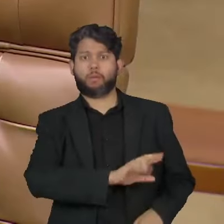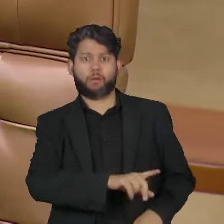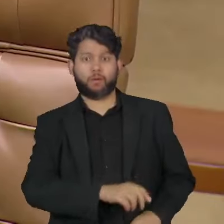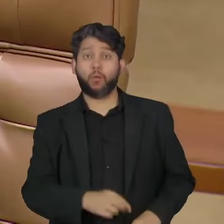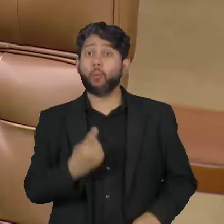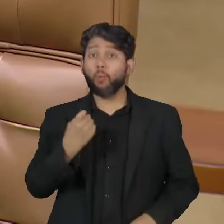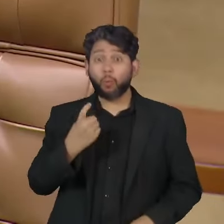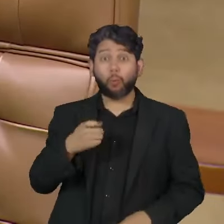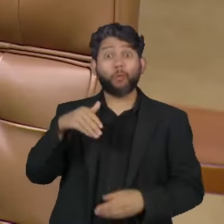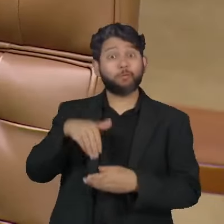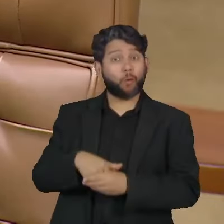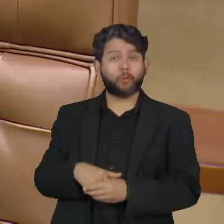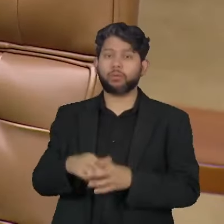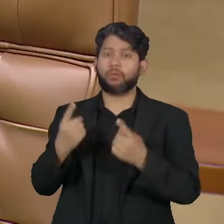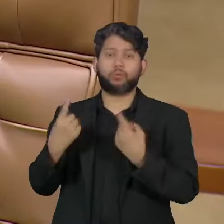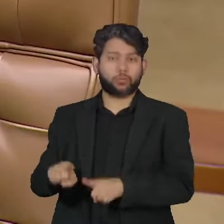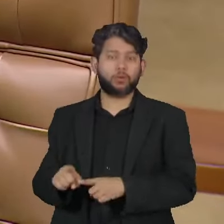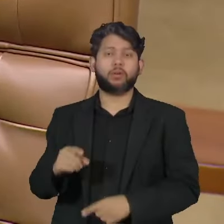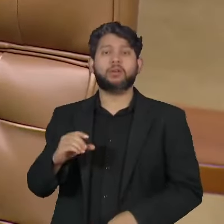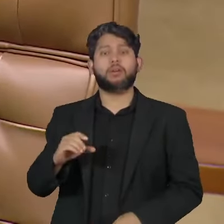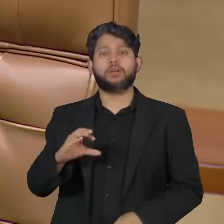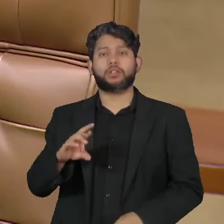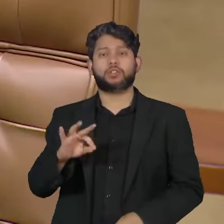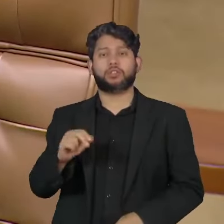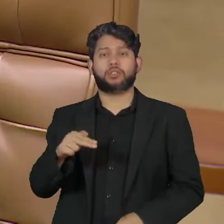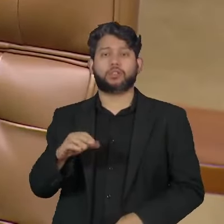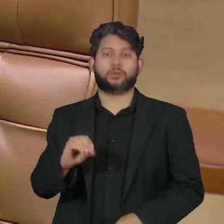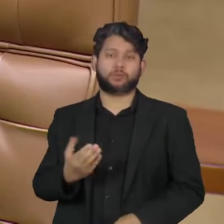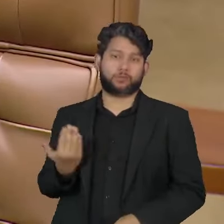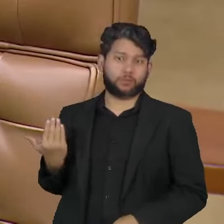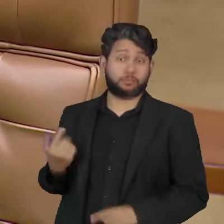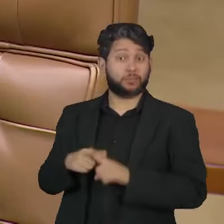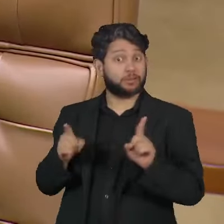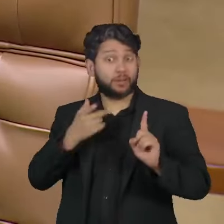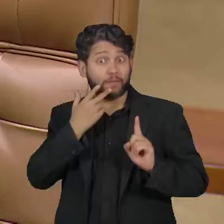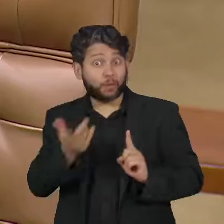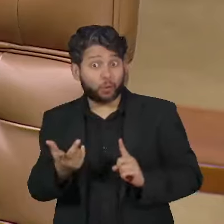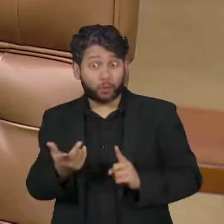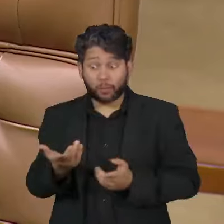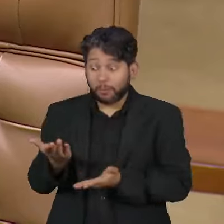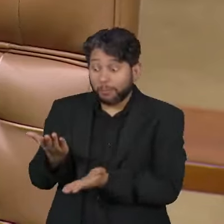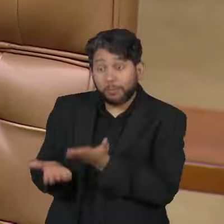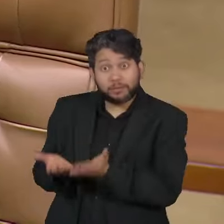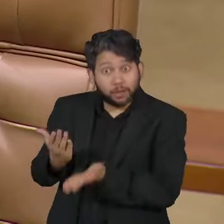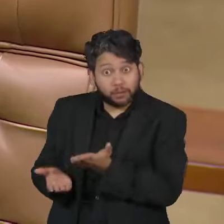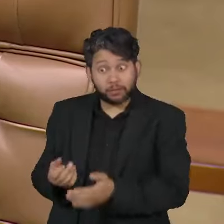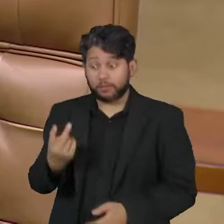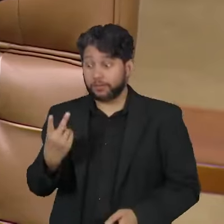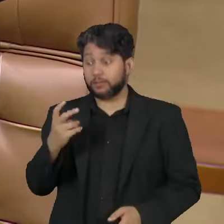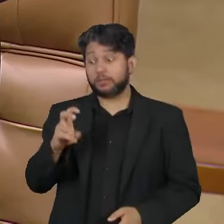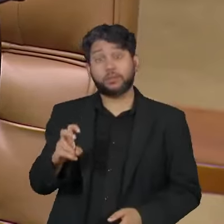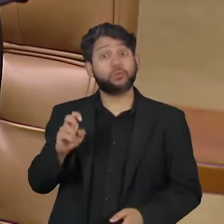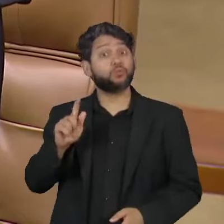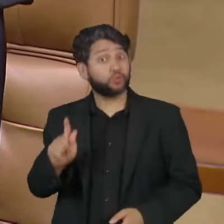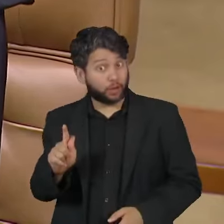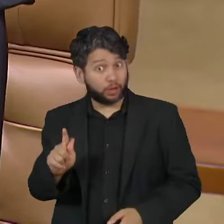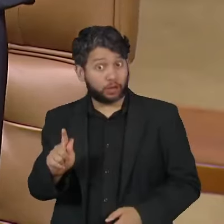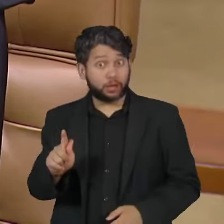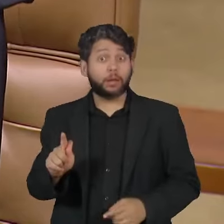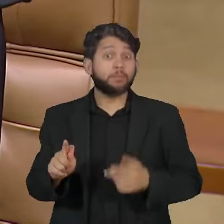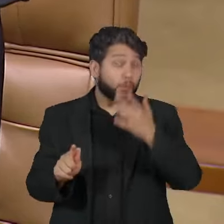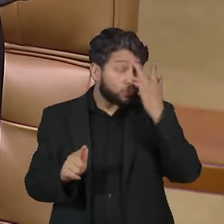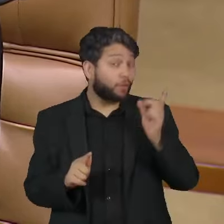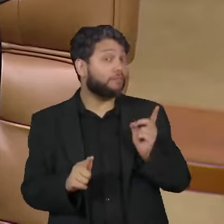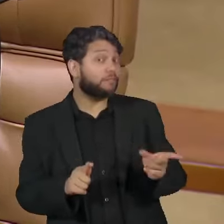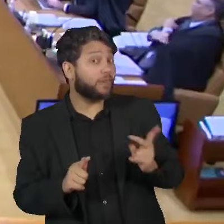voto contrário foi do ministro Cristiano Zanin, mas ele sugeriu fixar a quantidade máxima de 25 gramas para diferenciar